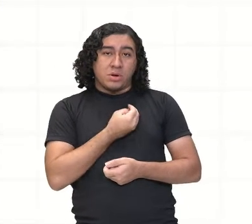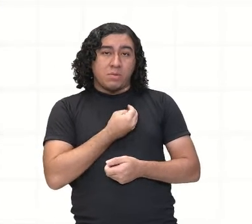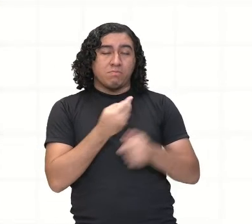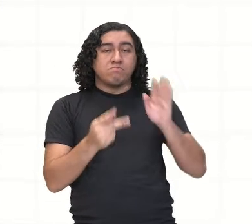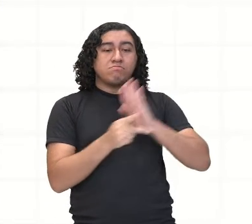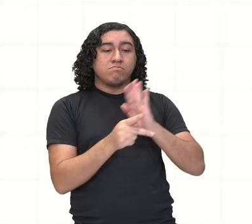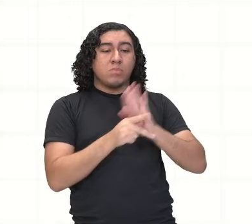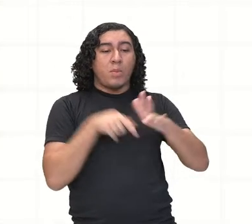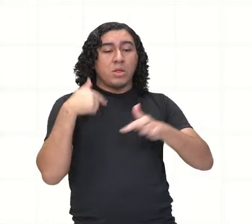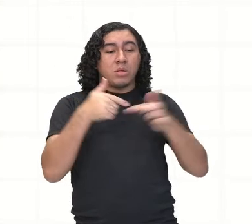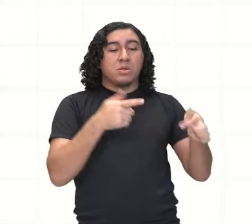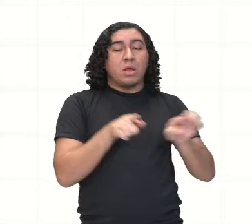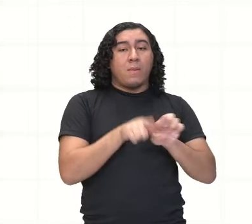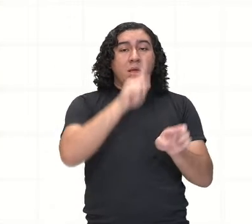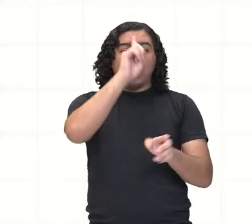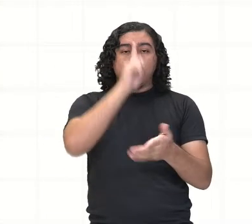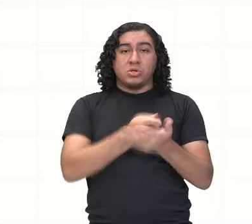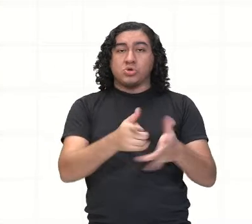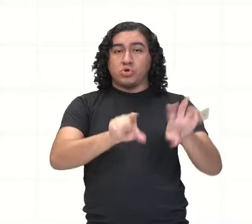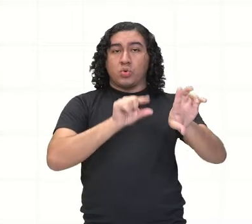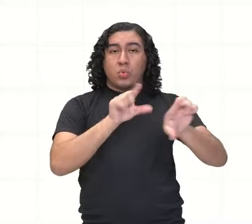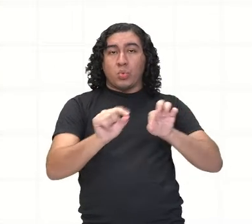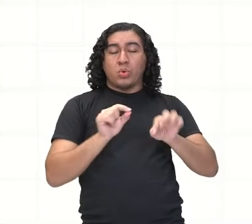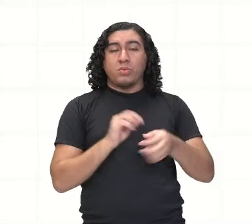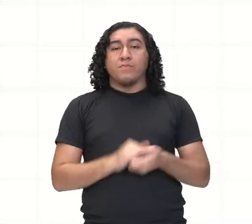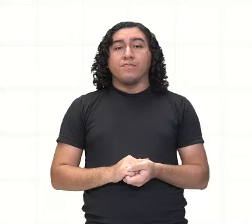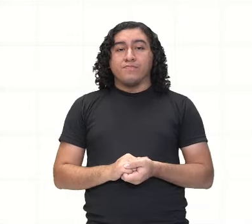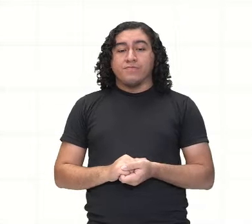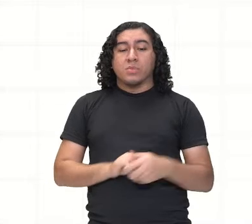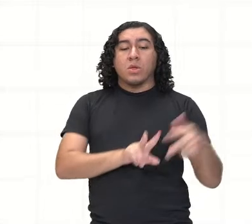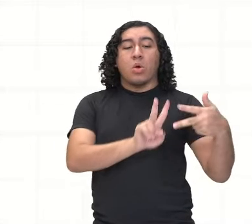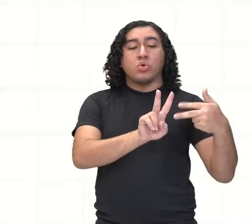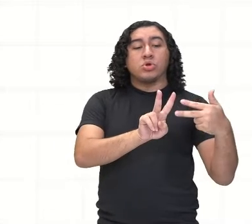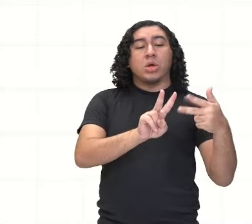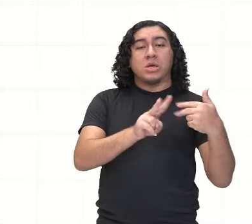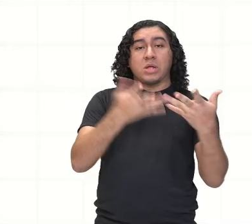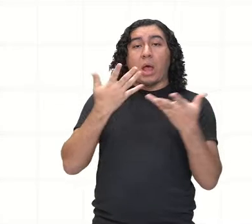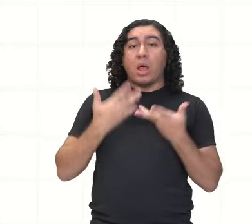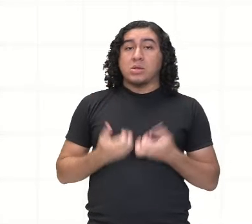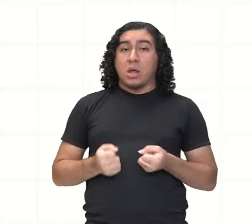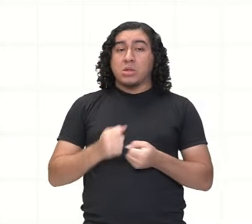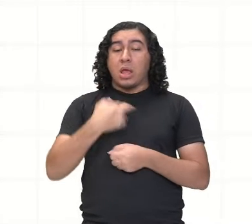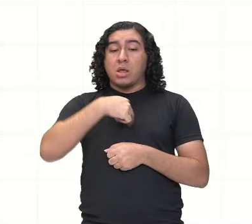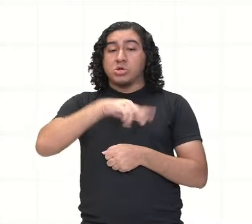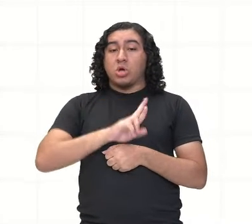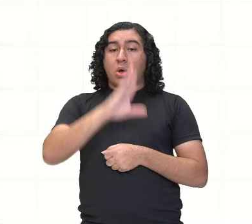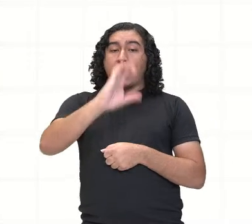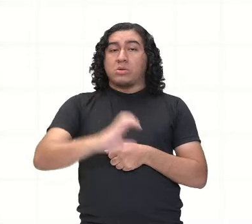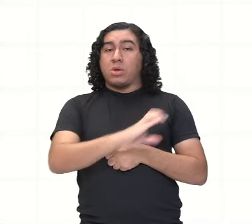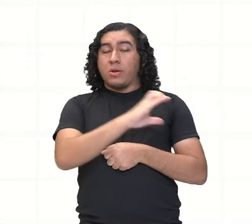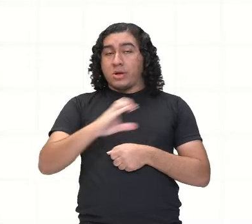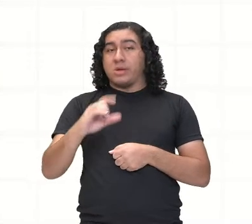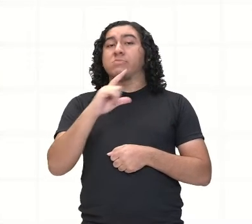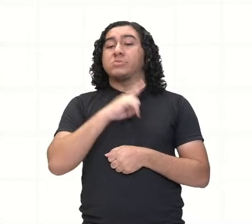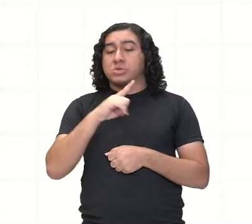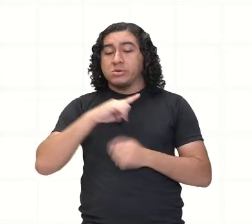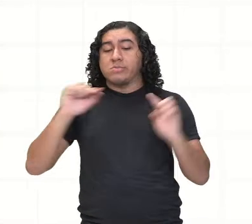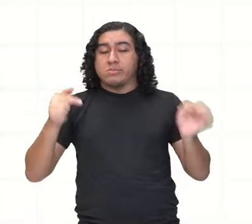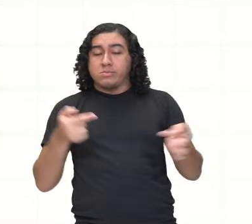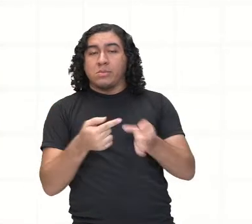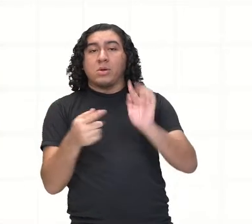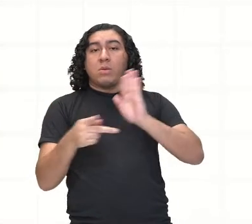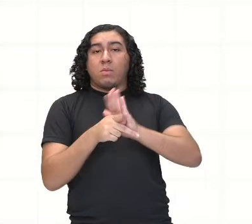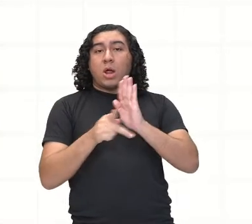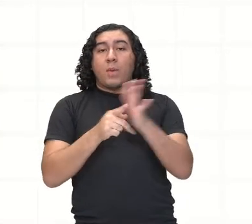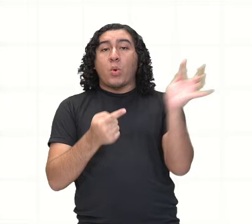na tomada de decisões. A conversão dos indígenas, muitas vezes, fazia parte desse processo de missão